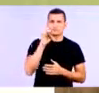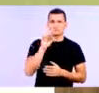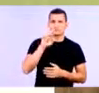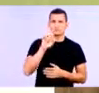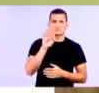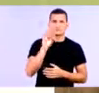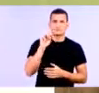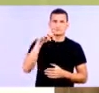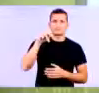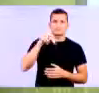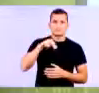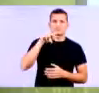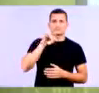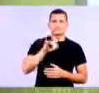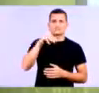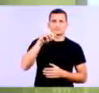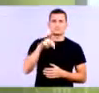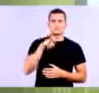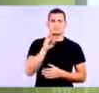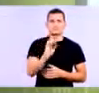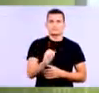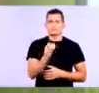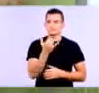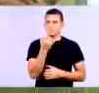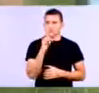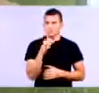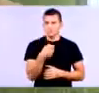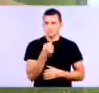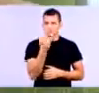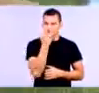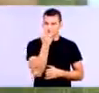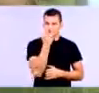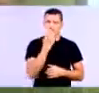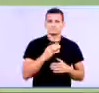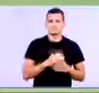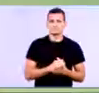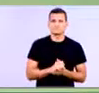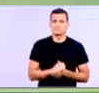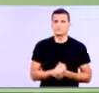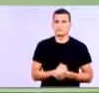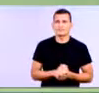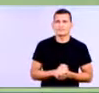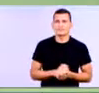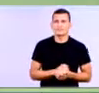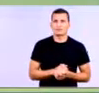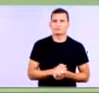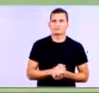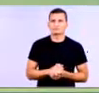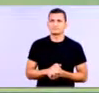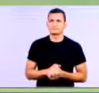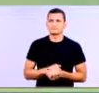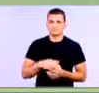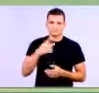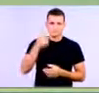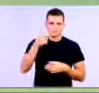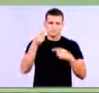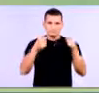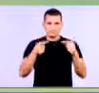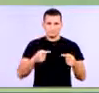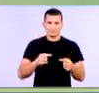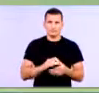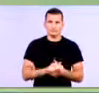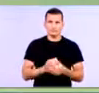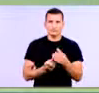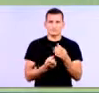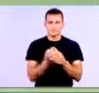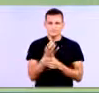obrigado pela participação. Valeu aí, Buritis. Vamos à segunda questão aqui. Na criação de uma política de segurança